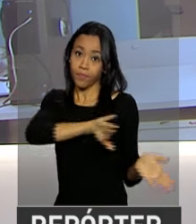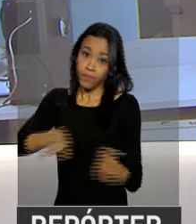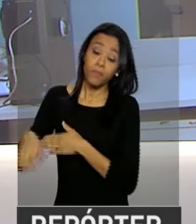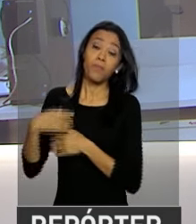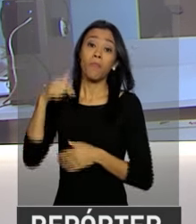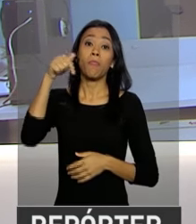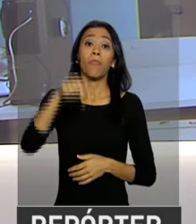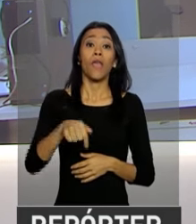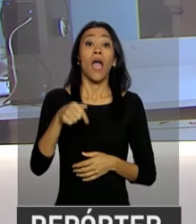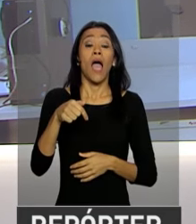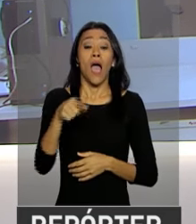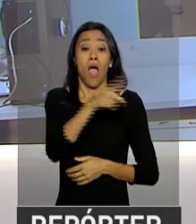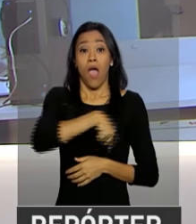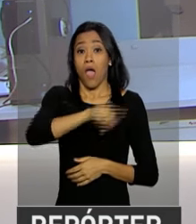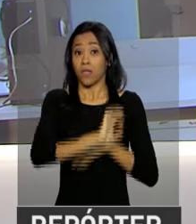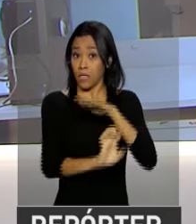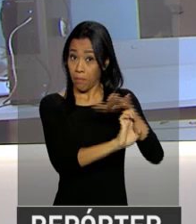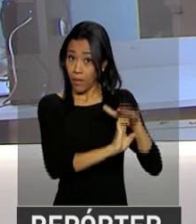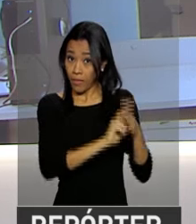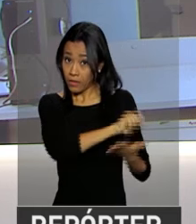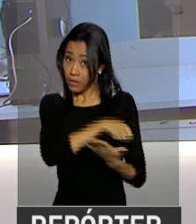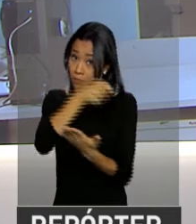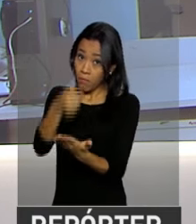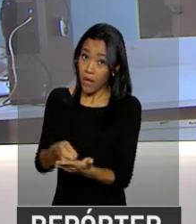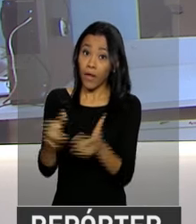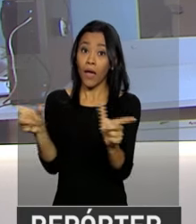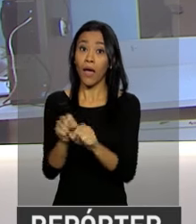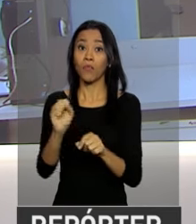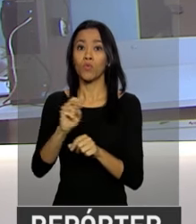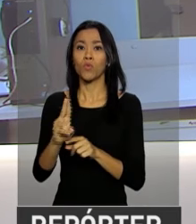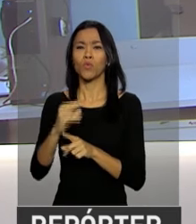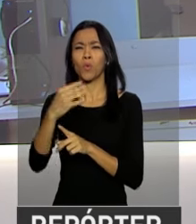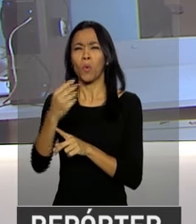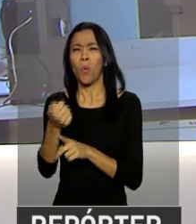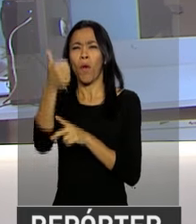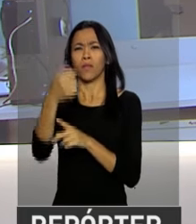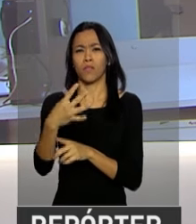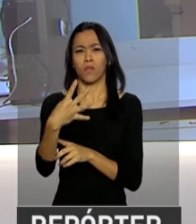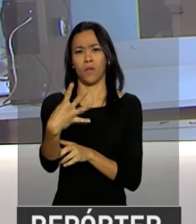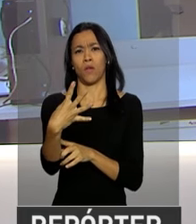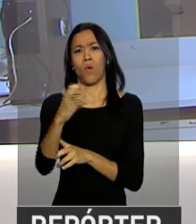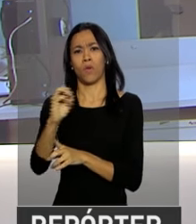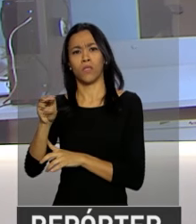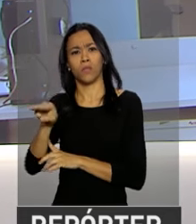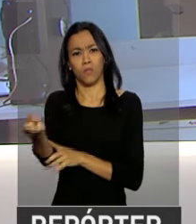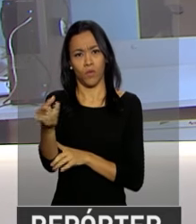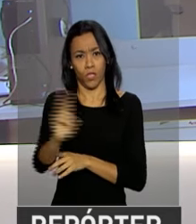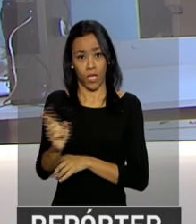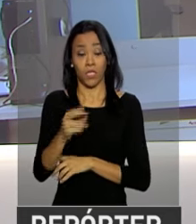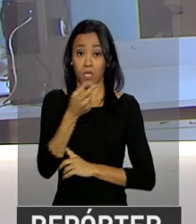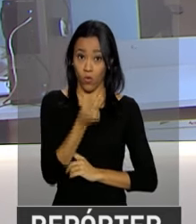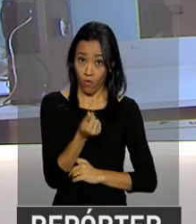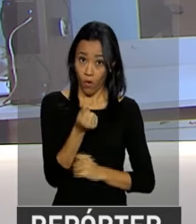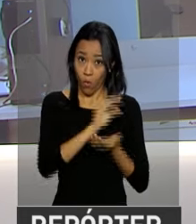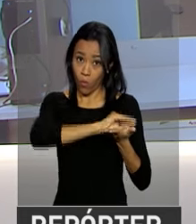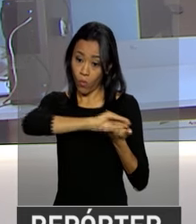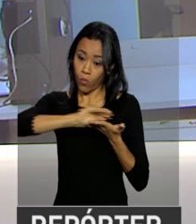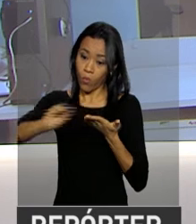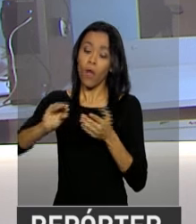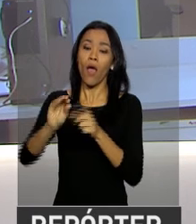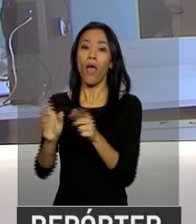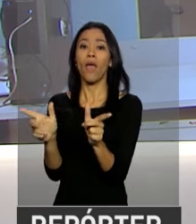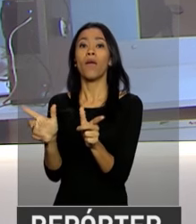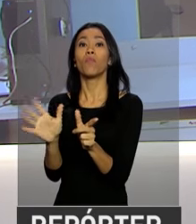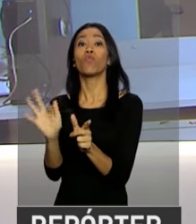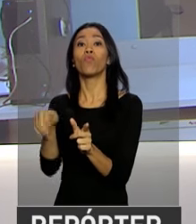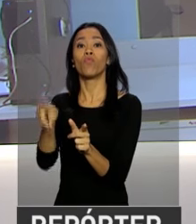as operadoras pagaram ao SUS quase 400 milhões de reais. Os valores dos ressarcimentos são repassados ao Fundo Nacional